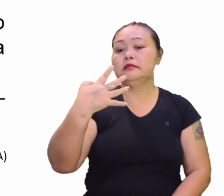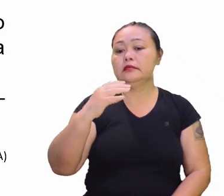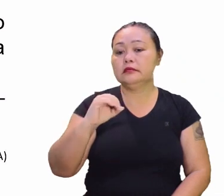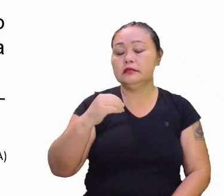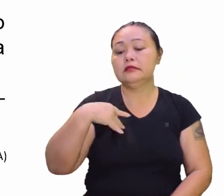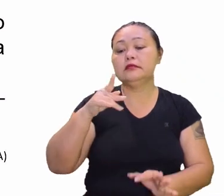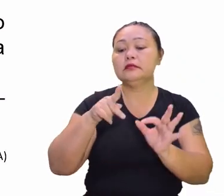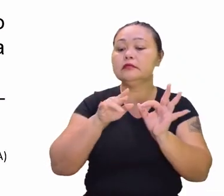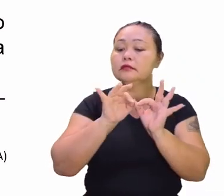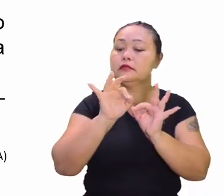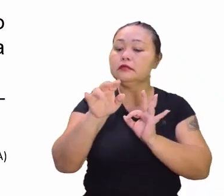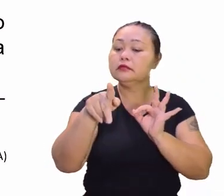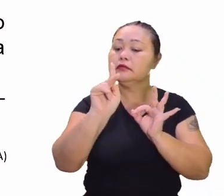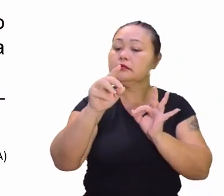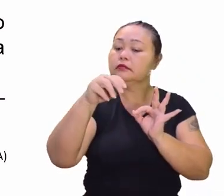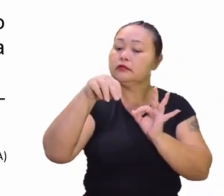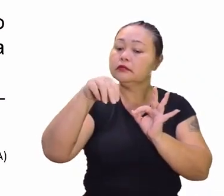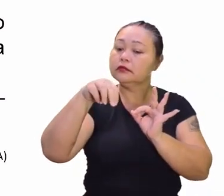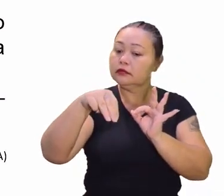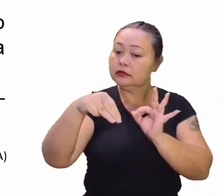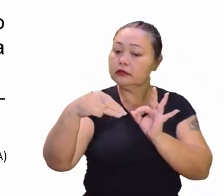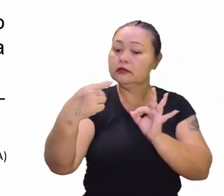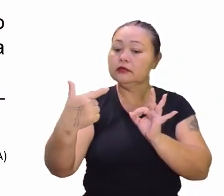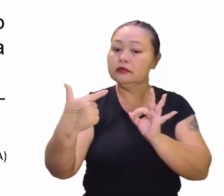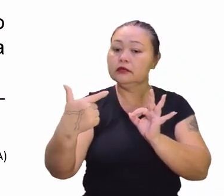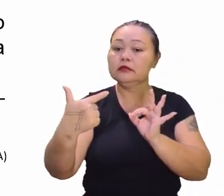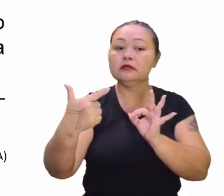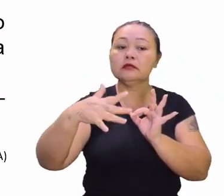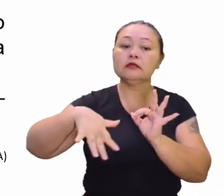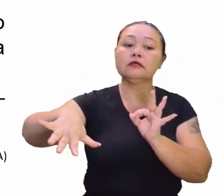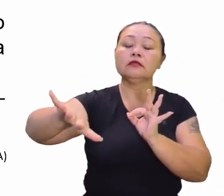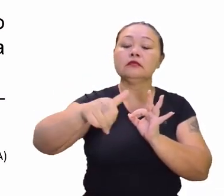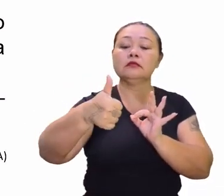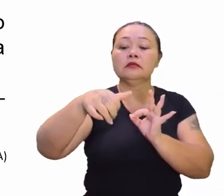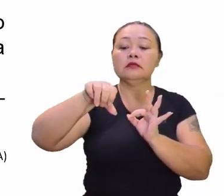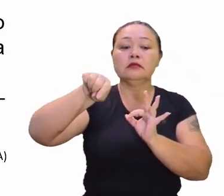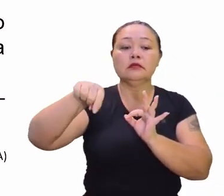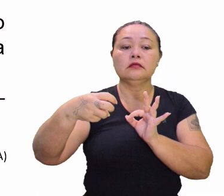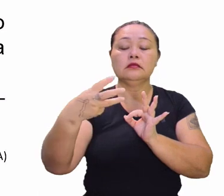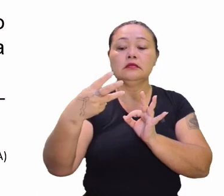237.765.240 quilômetros quadrados, do qual